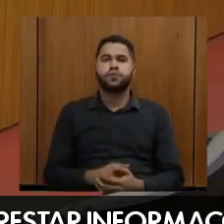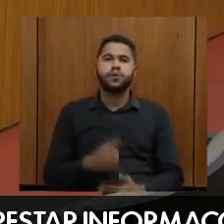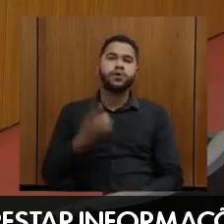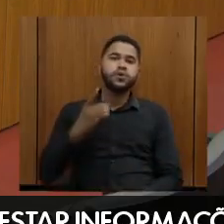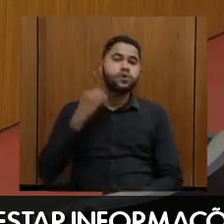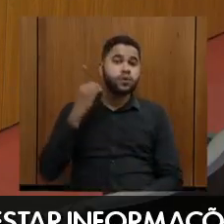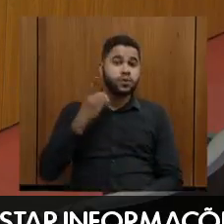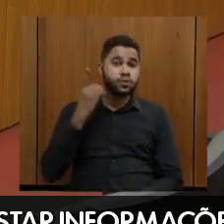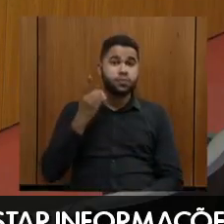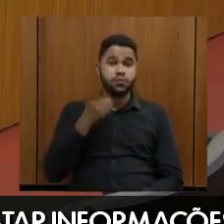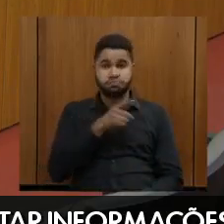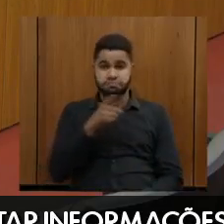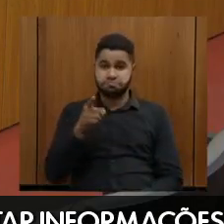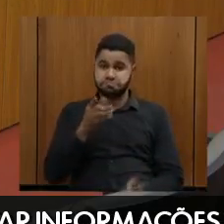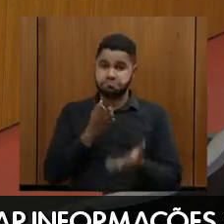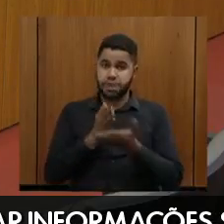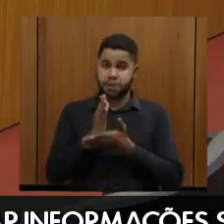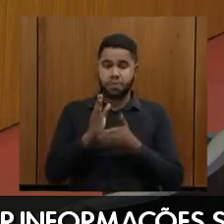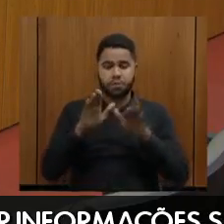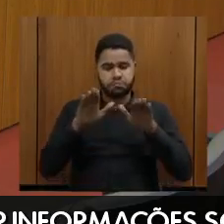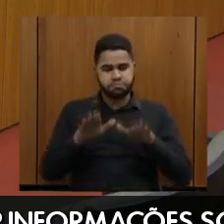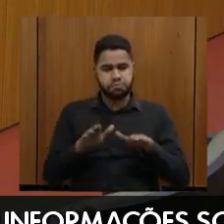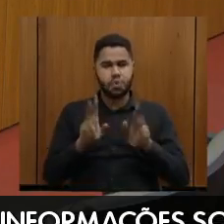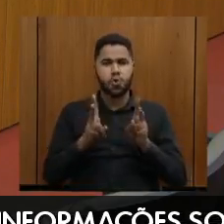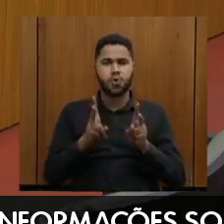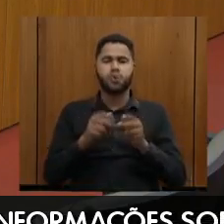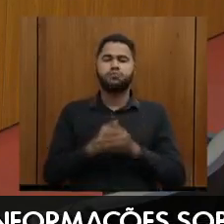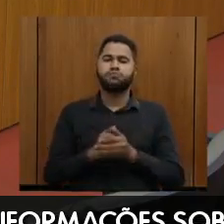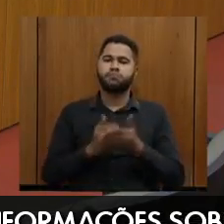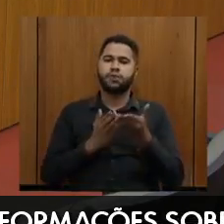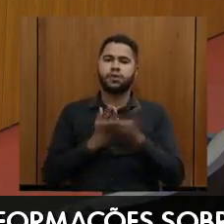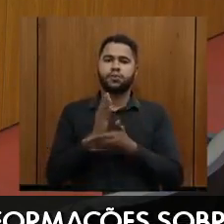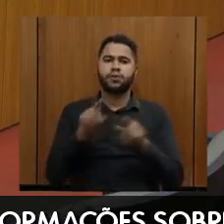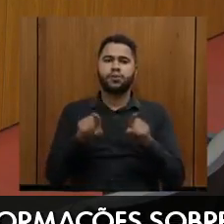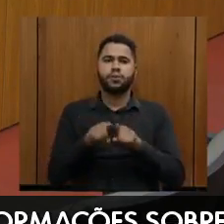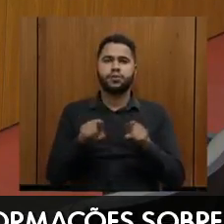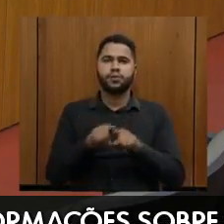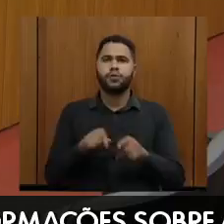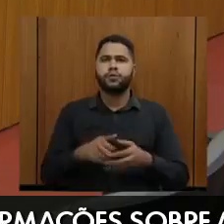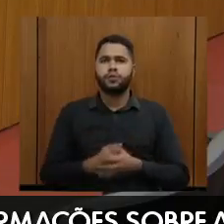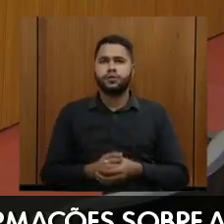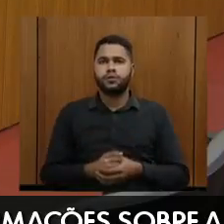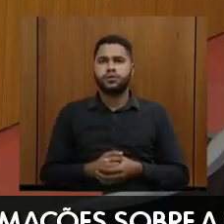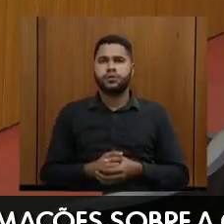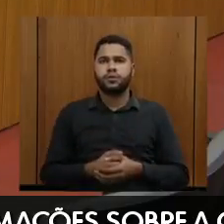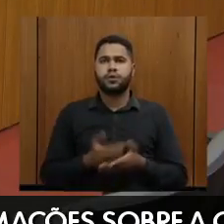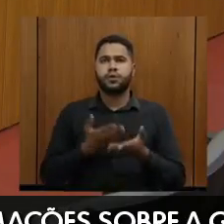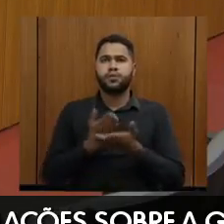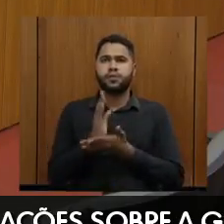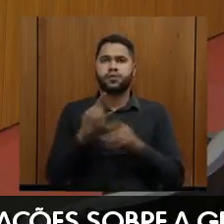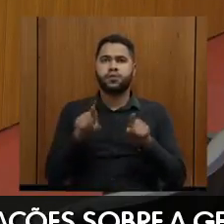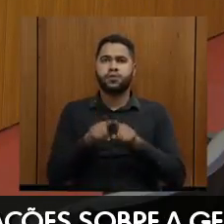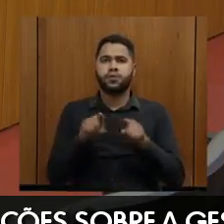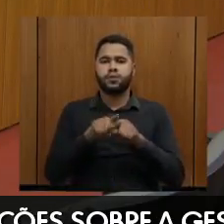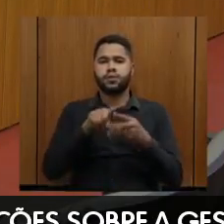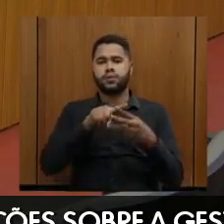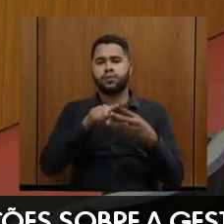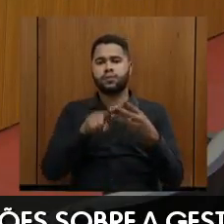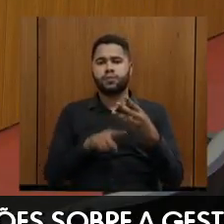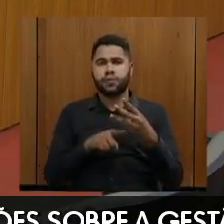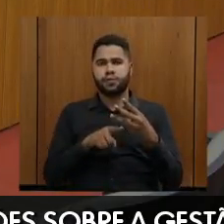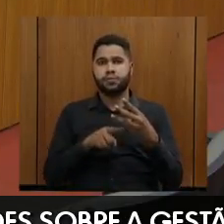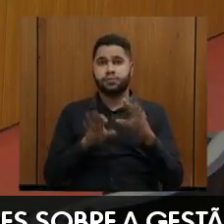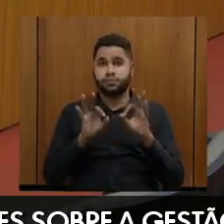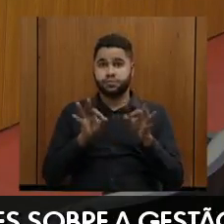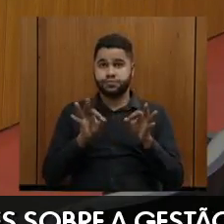deputados que aprovam, permaneçam como se encontra. Aprovado também. Então essa foi aprovada também nas três comissões. É